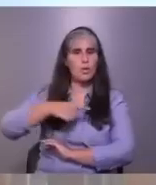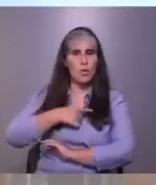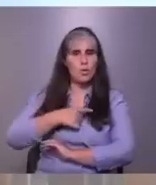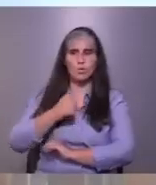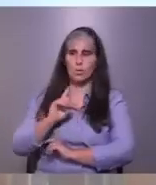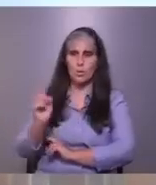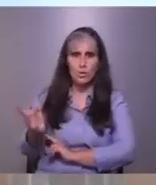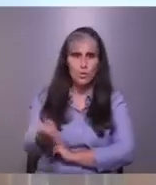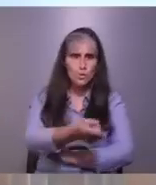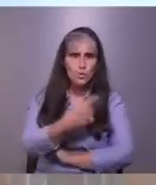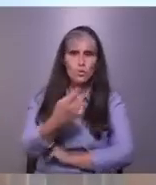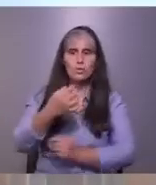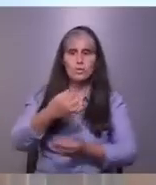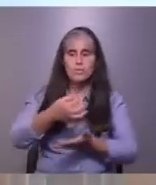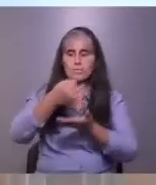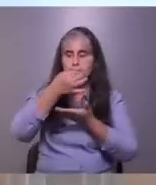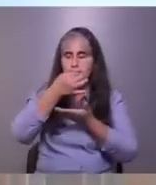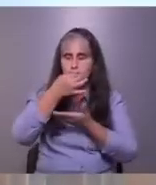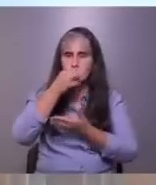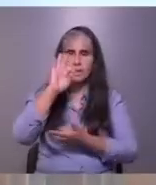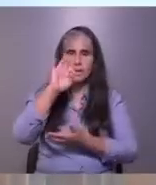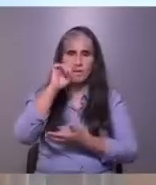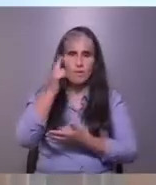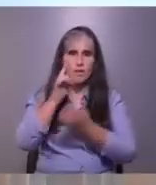que comungamos da mesma fé em Jesus Cristo.